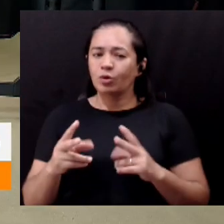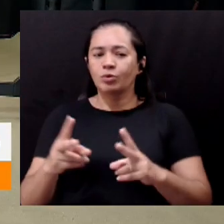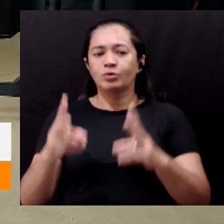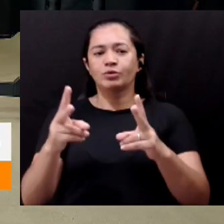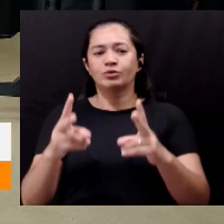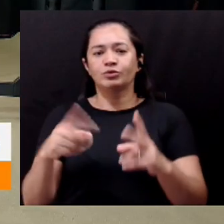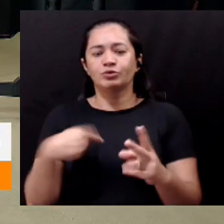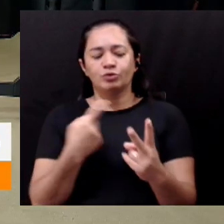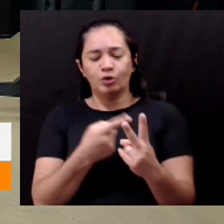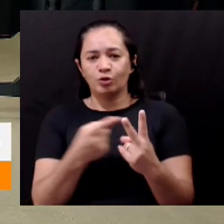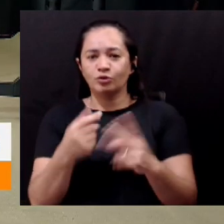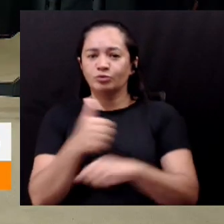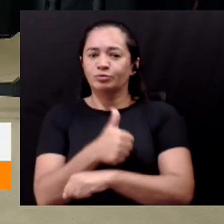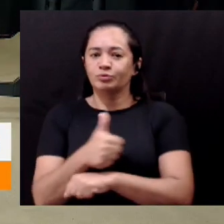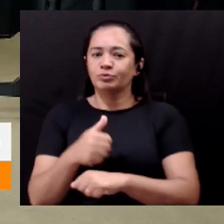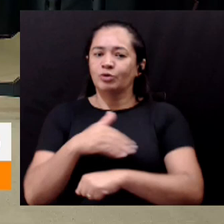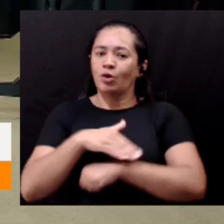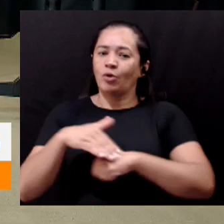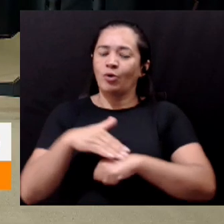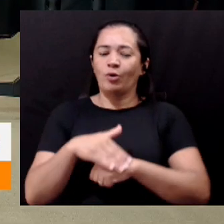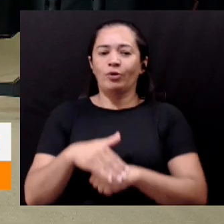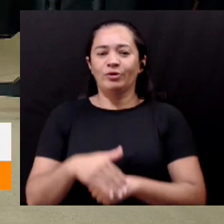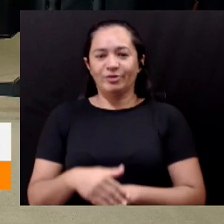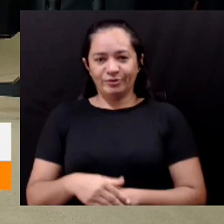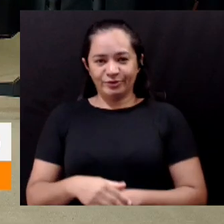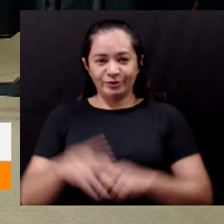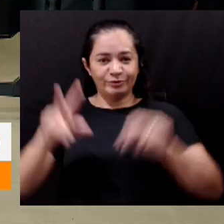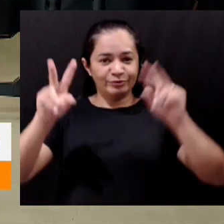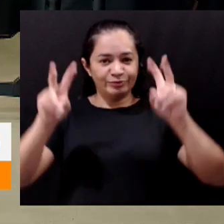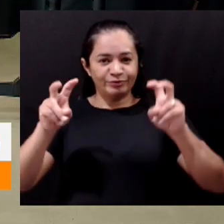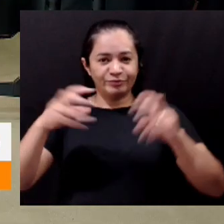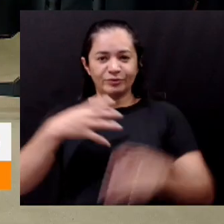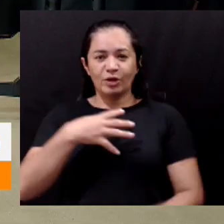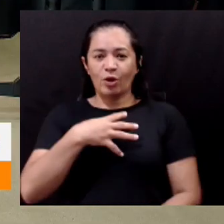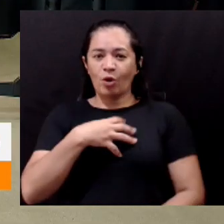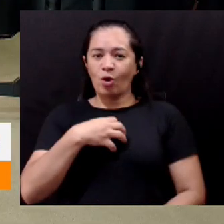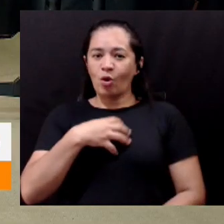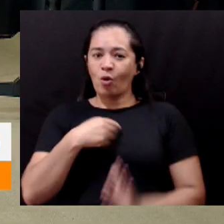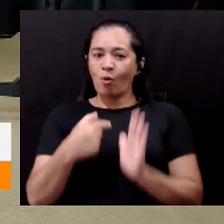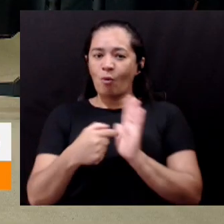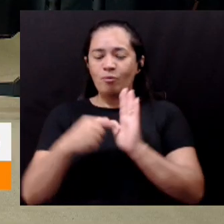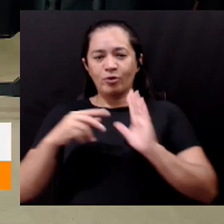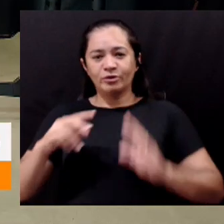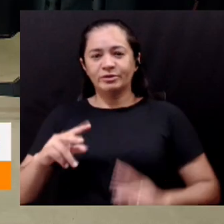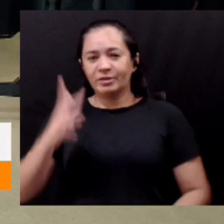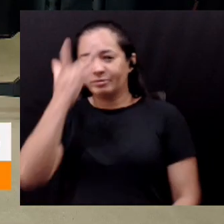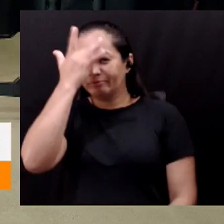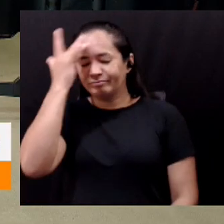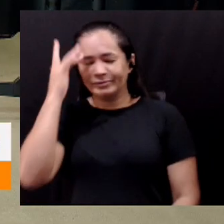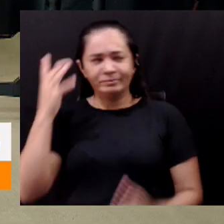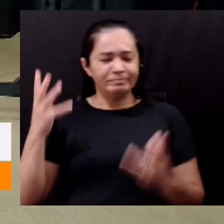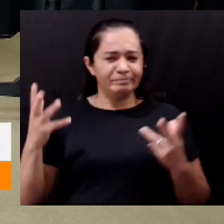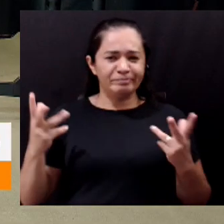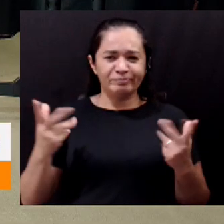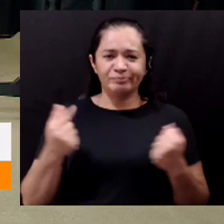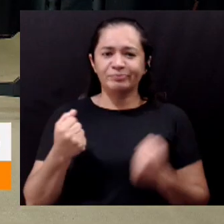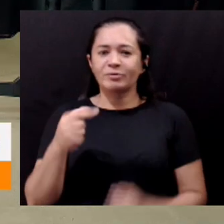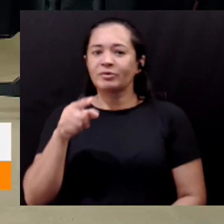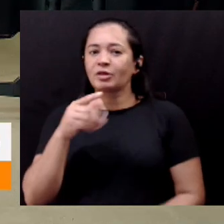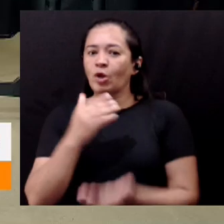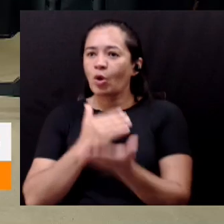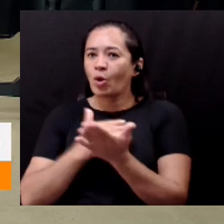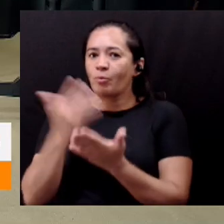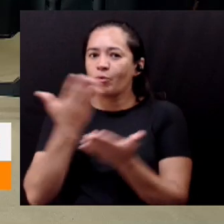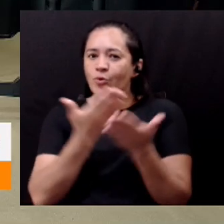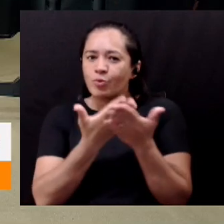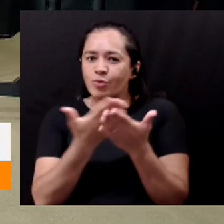profissionais especialistas nesse assunto. O comportamento humano, ele é sensacional, né? Quando você começa a estudar sobre o ser